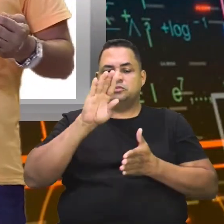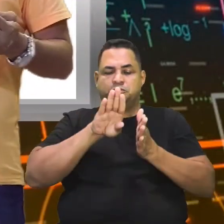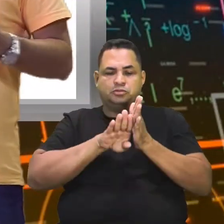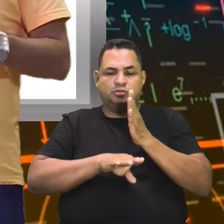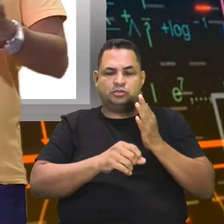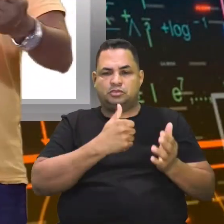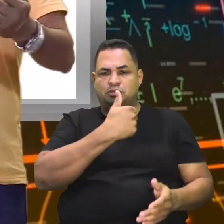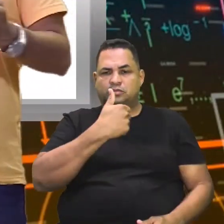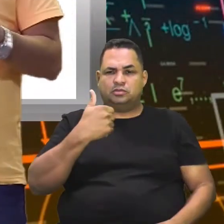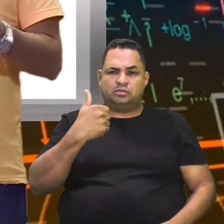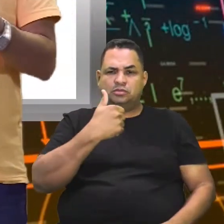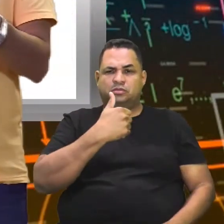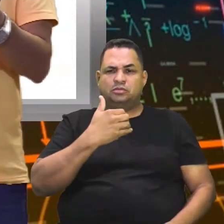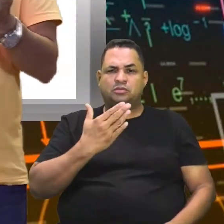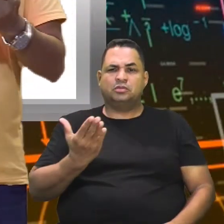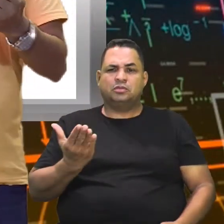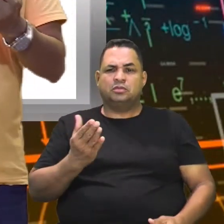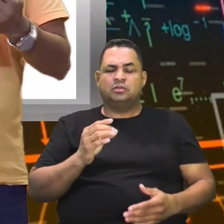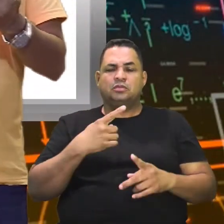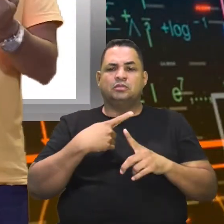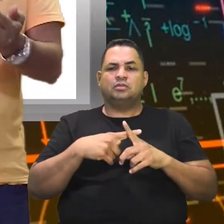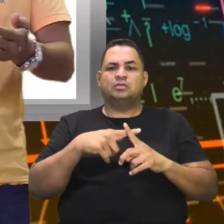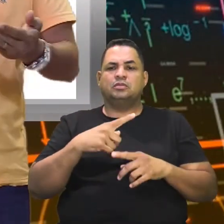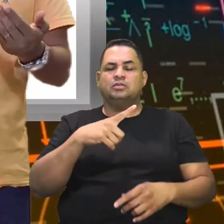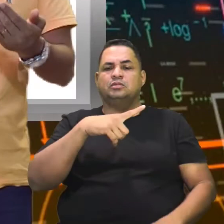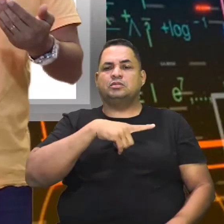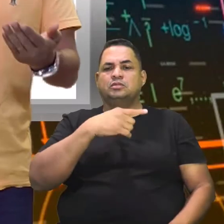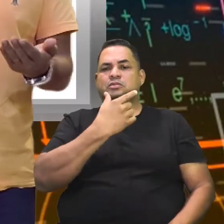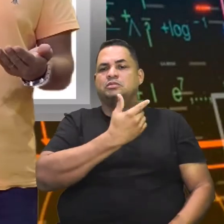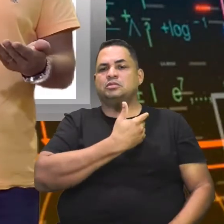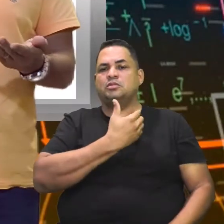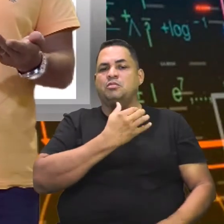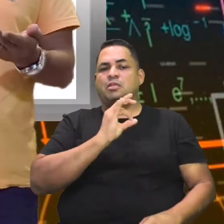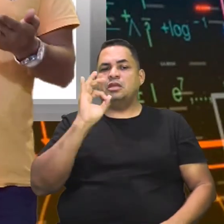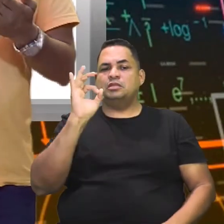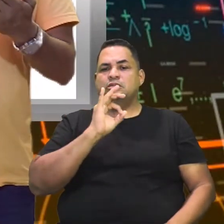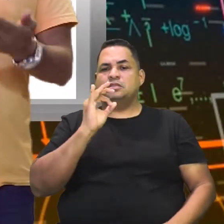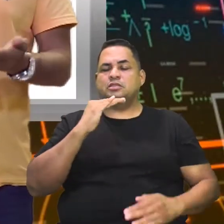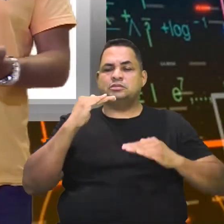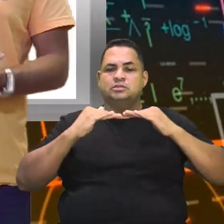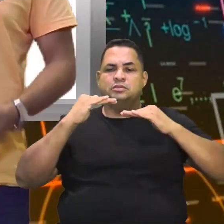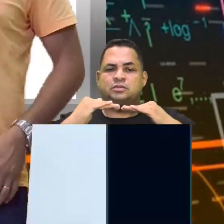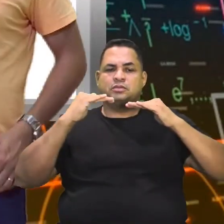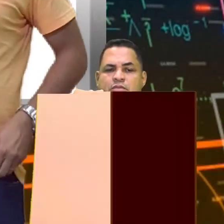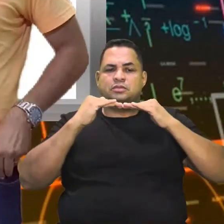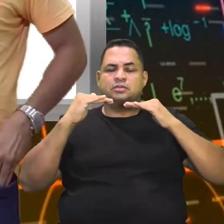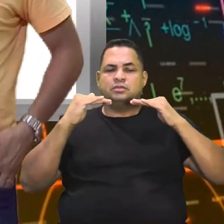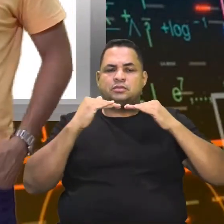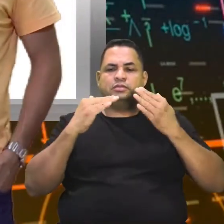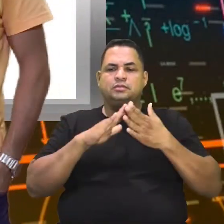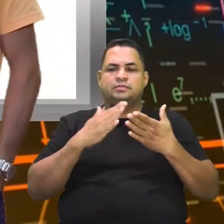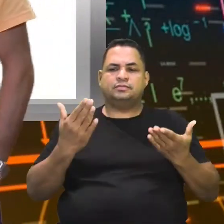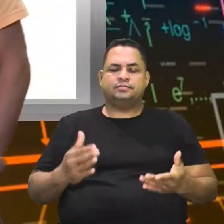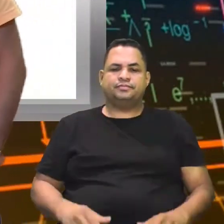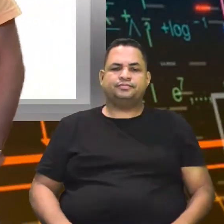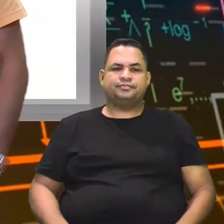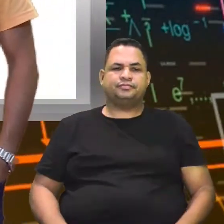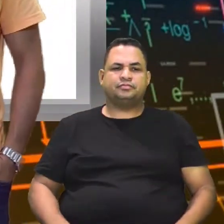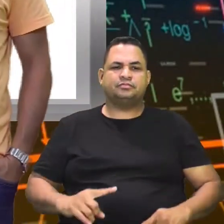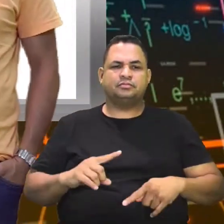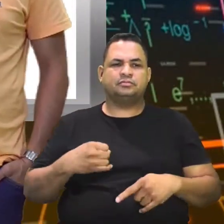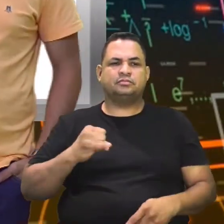11. Então, tá vendo? Isso é porque nós temos uma taxa equivalente. Essa e essa questão taxa de aumentar e